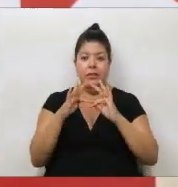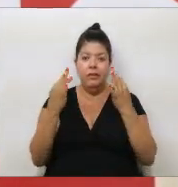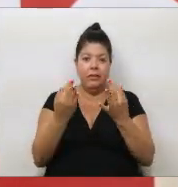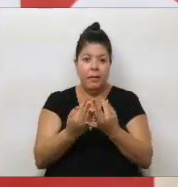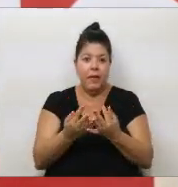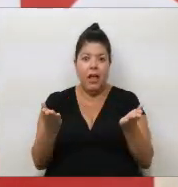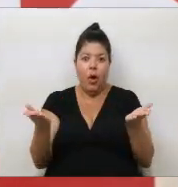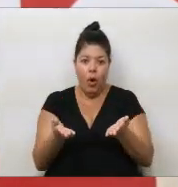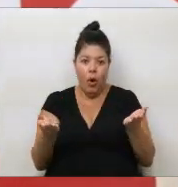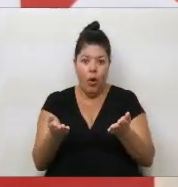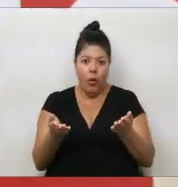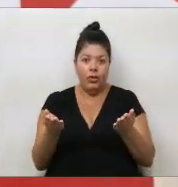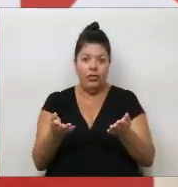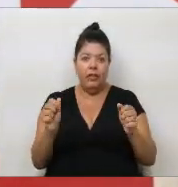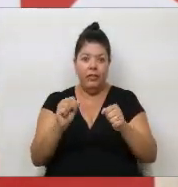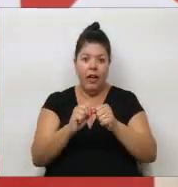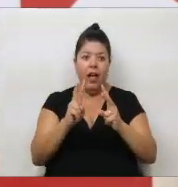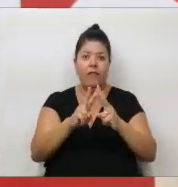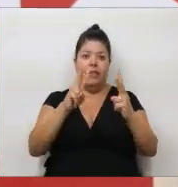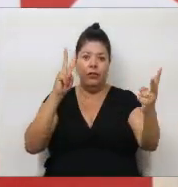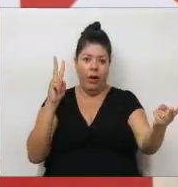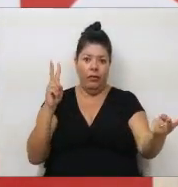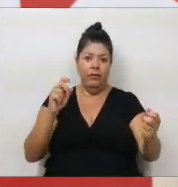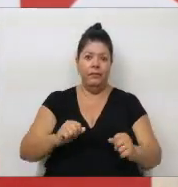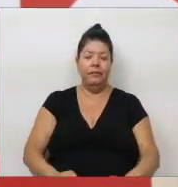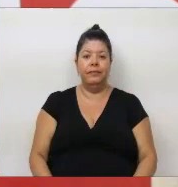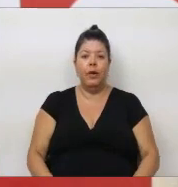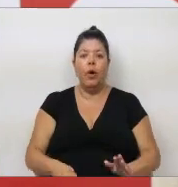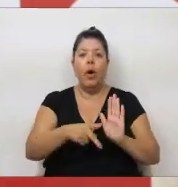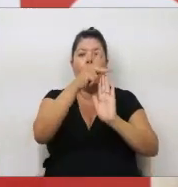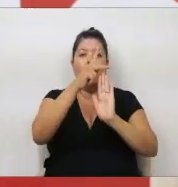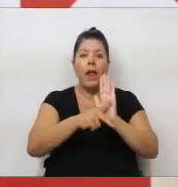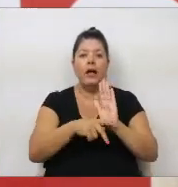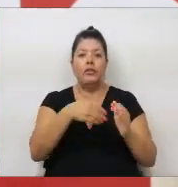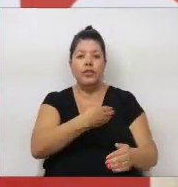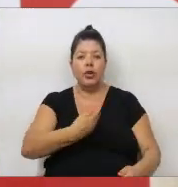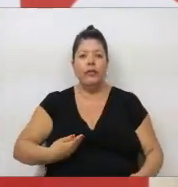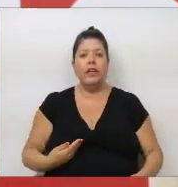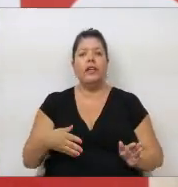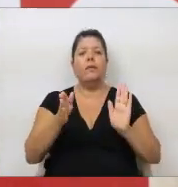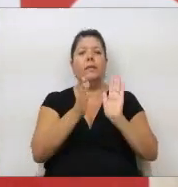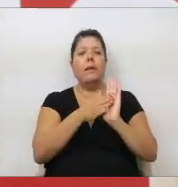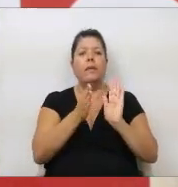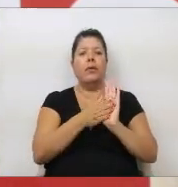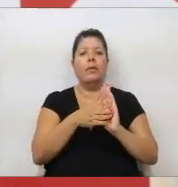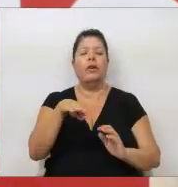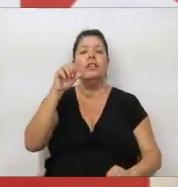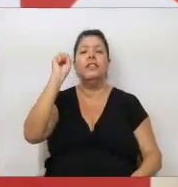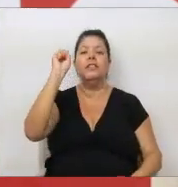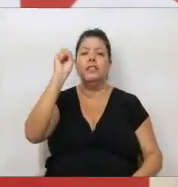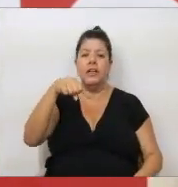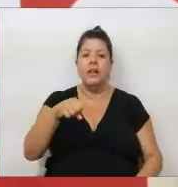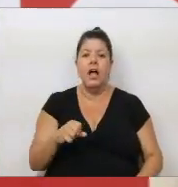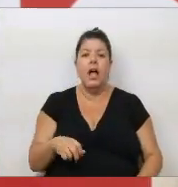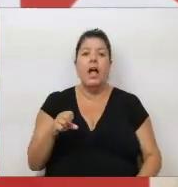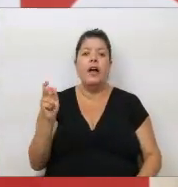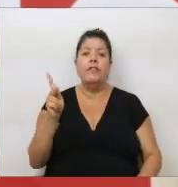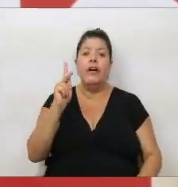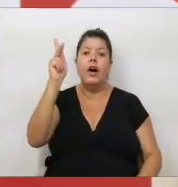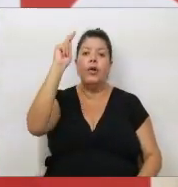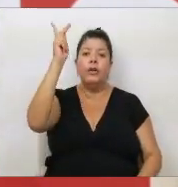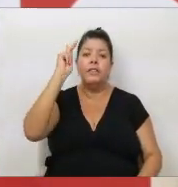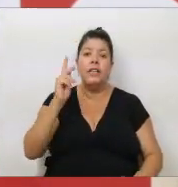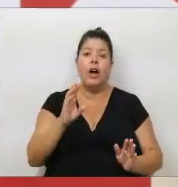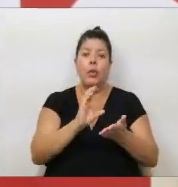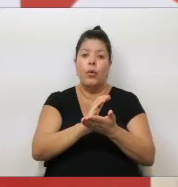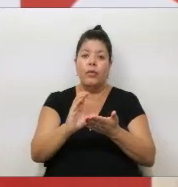Então, a gente, nós temos no nosso plano de governo a proposta, assim, valorizar todo tipo